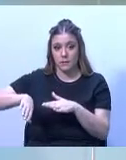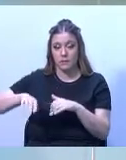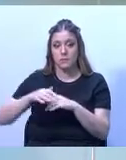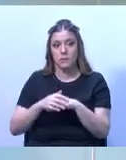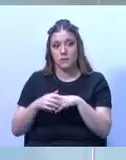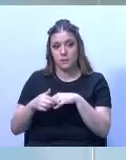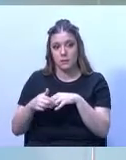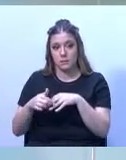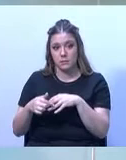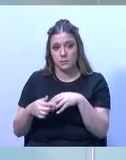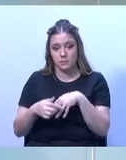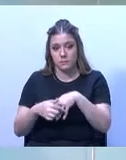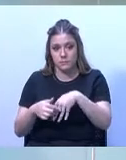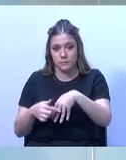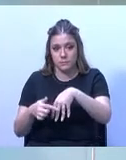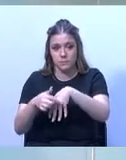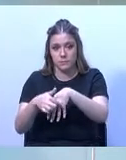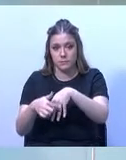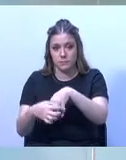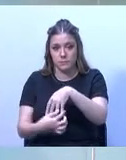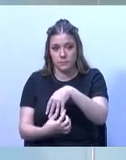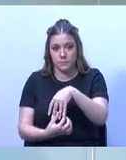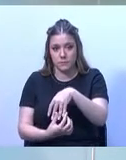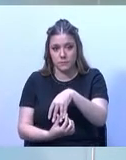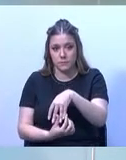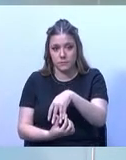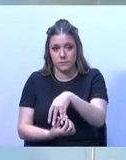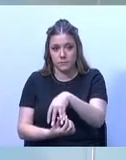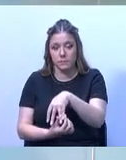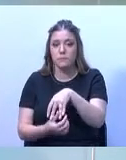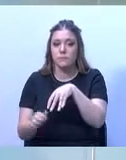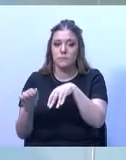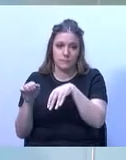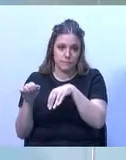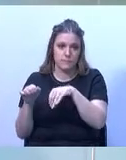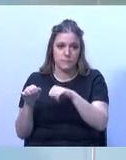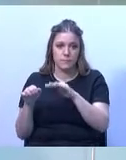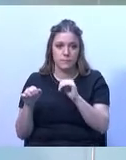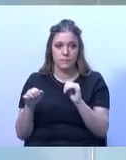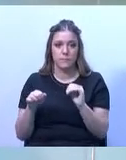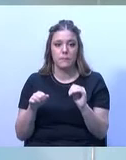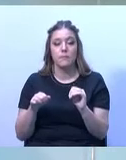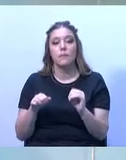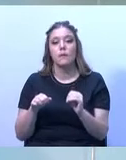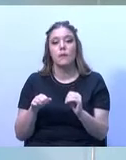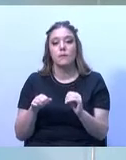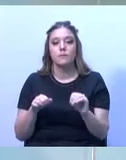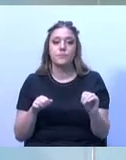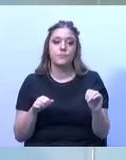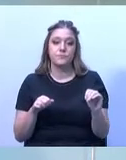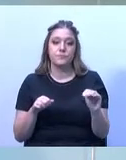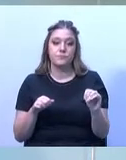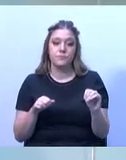pequenino... E o a seguir, não é? E o dedo pequenino e o a seguir. Pronto. Provavelmente, não sei se sim. tinha exostose ou não, mas foi-lhe feita primeiro